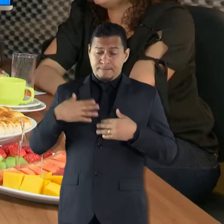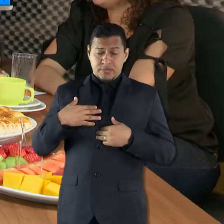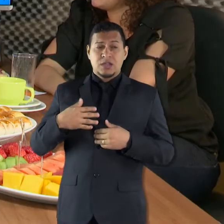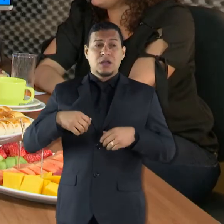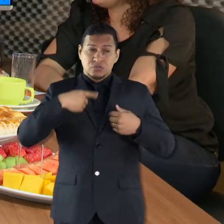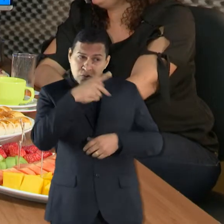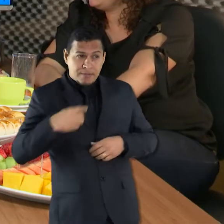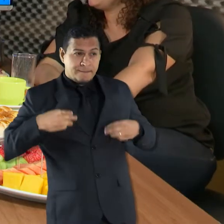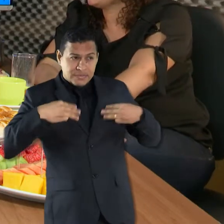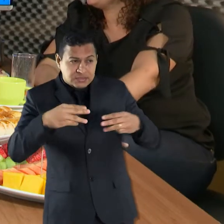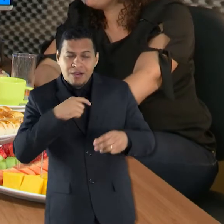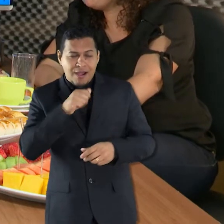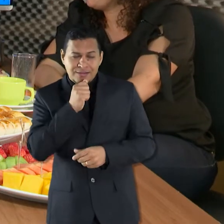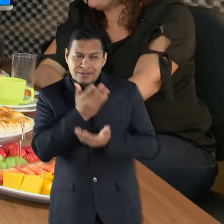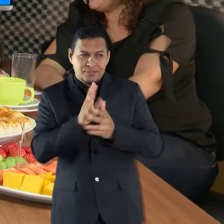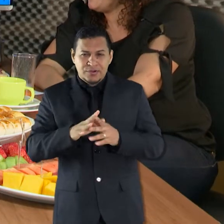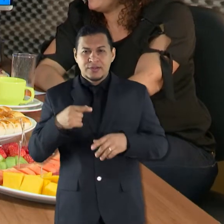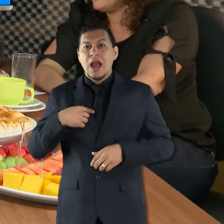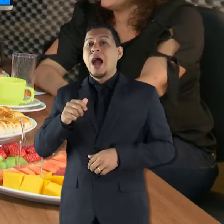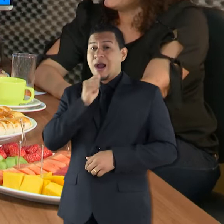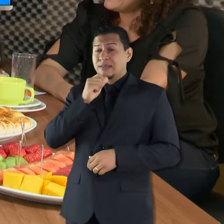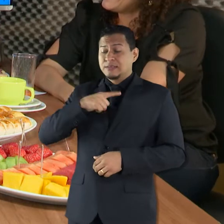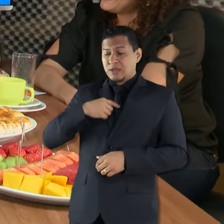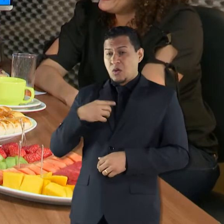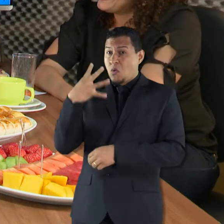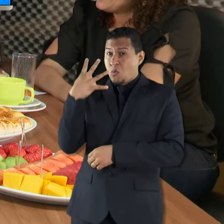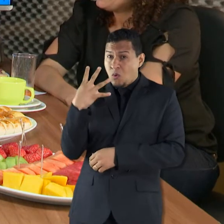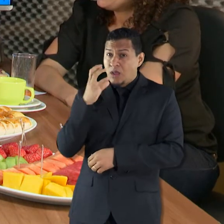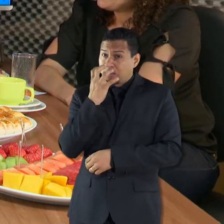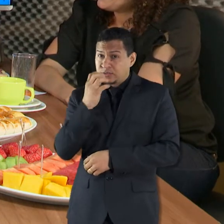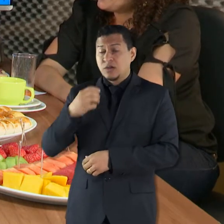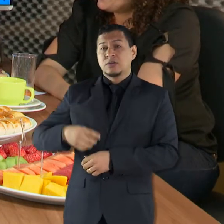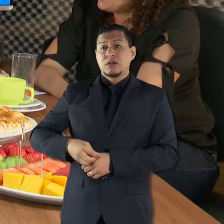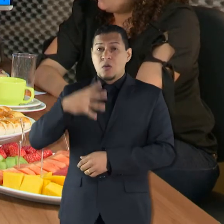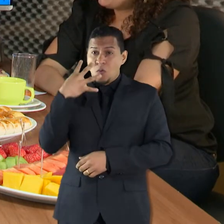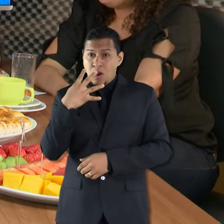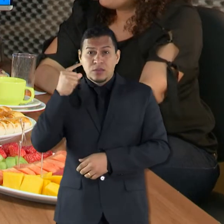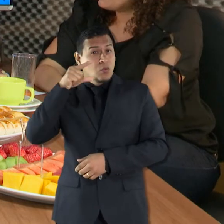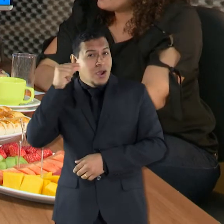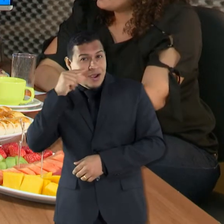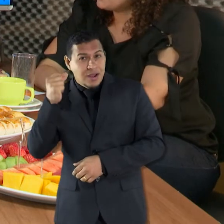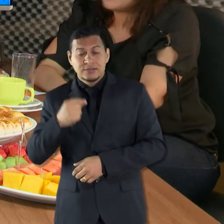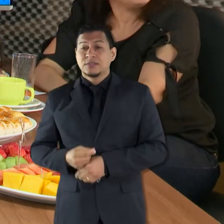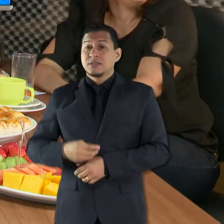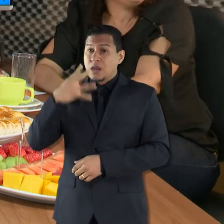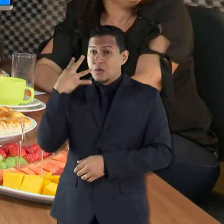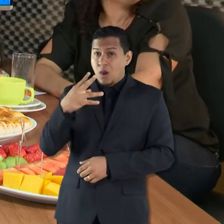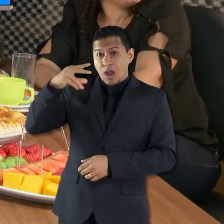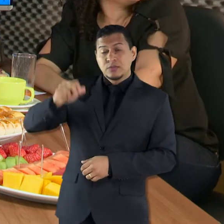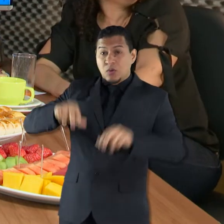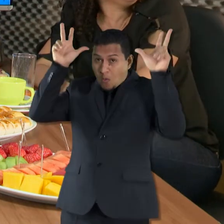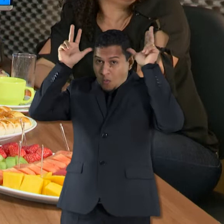não. Não. Tem que terminar de criar esses meninos aí, estão muito novinhos ainda, né? Ainda tenho 4 cachorros, 4 gatos e um coelho. Ô, que missão grande! Cheio